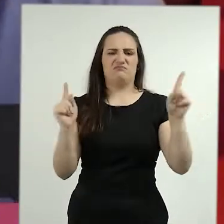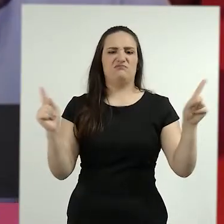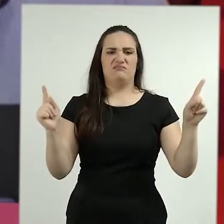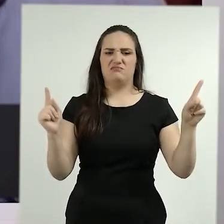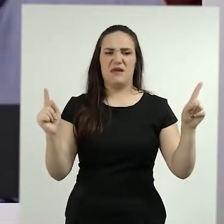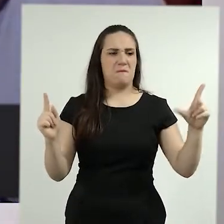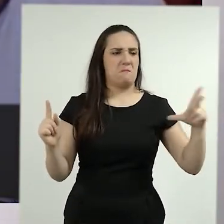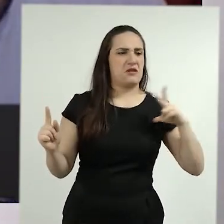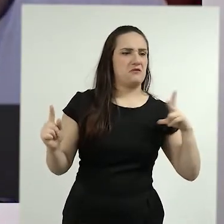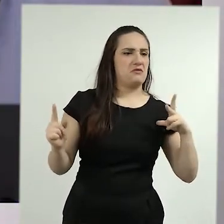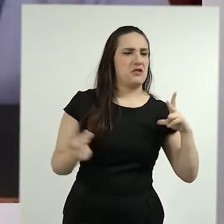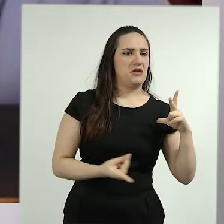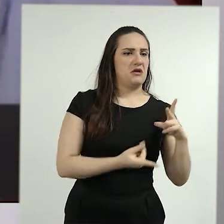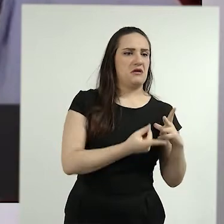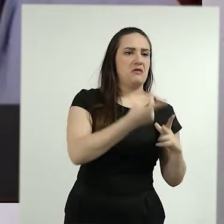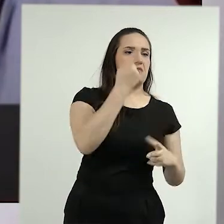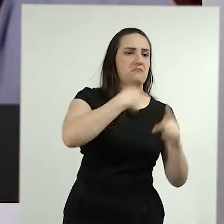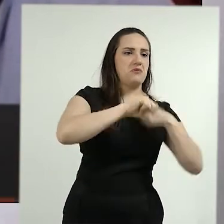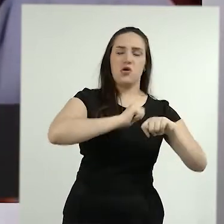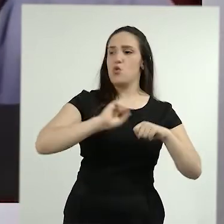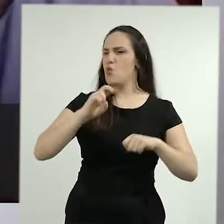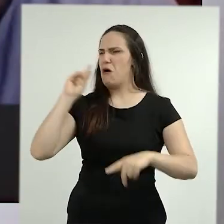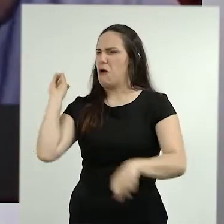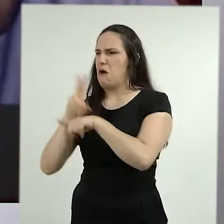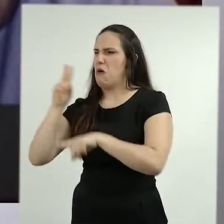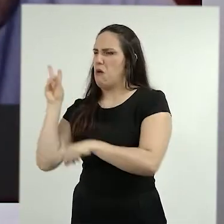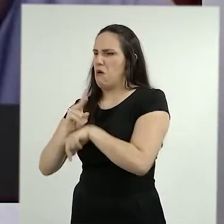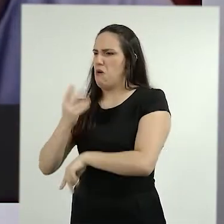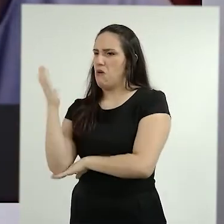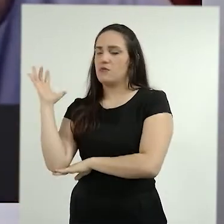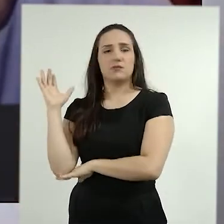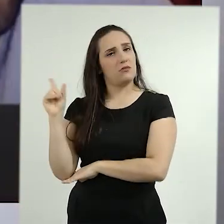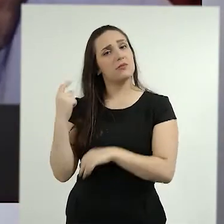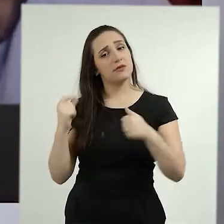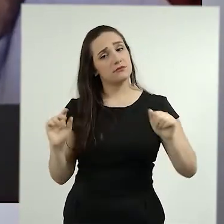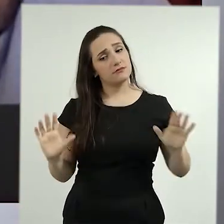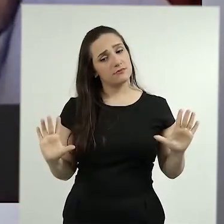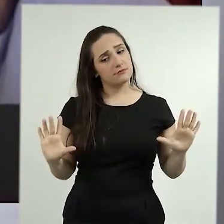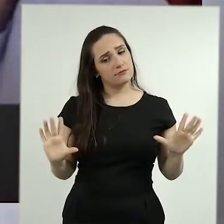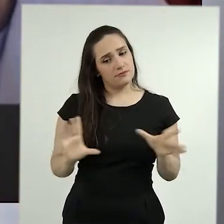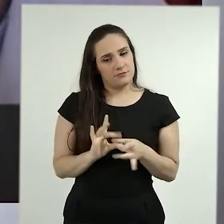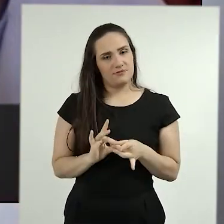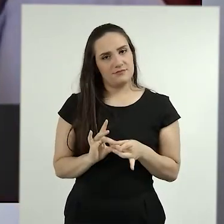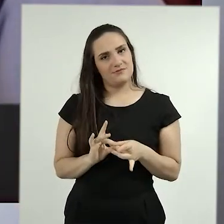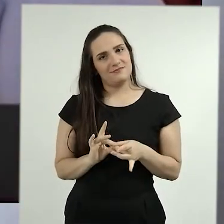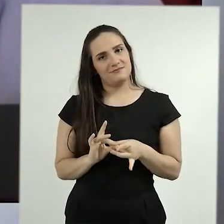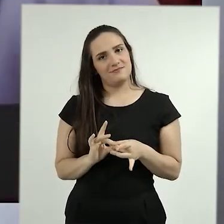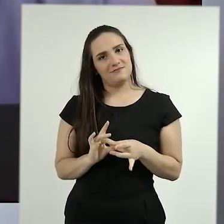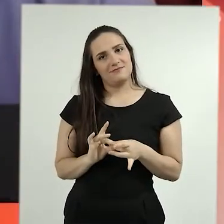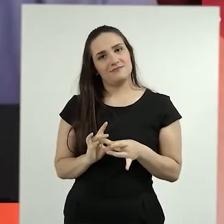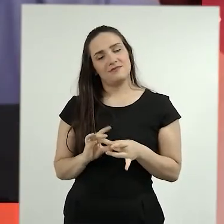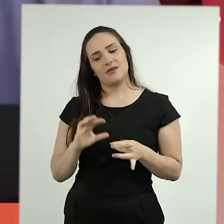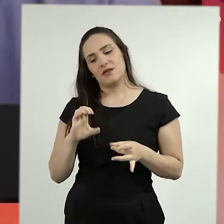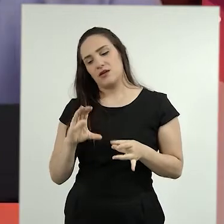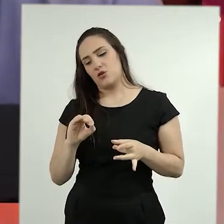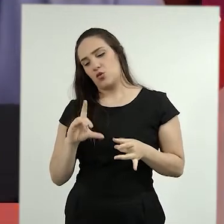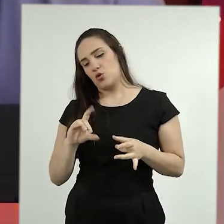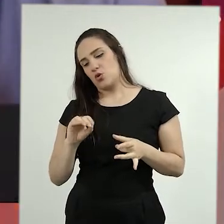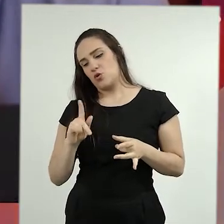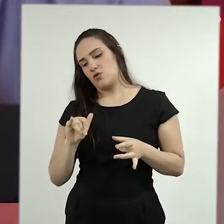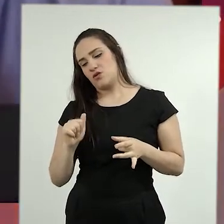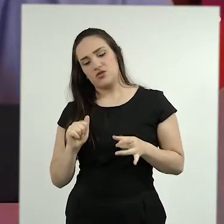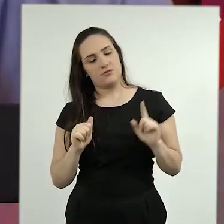de ambas as partes, tem que existir, sim, ferramentas como essa, com o zoneamento econômico e ecológico,